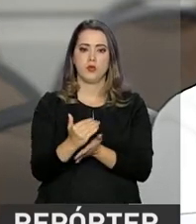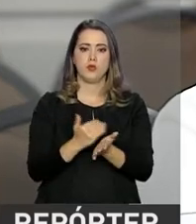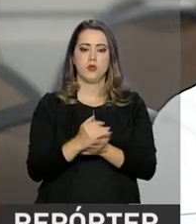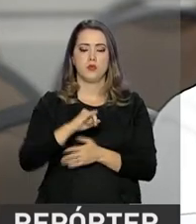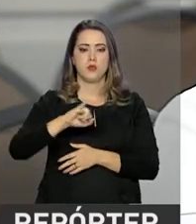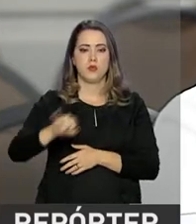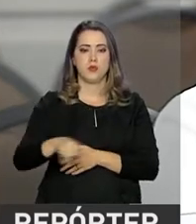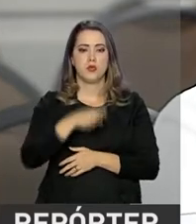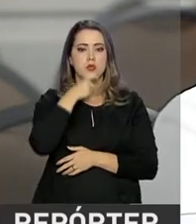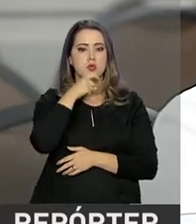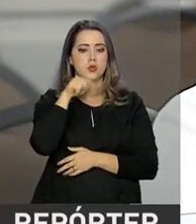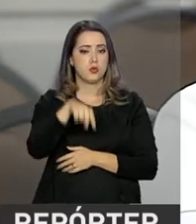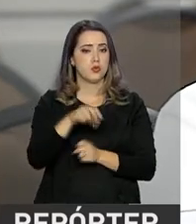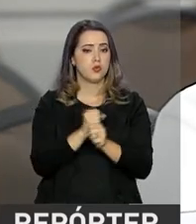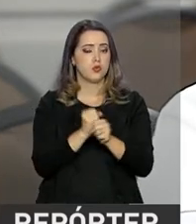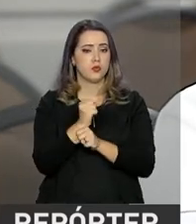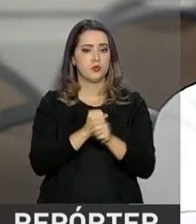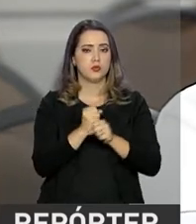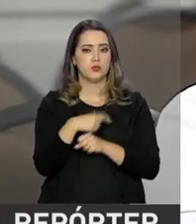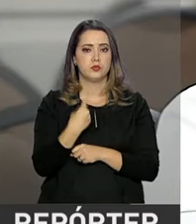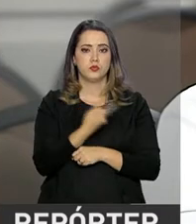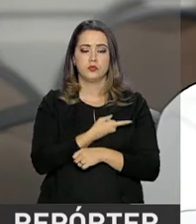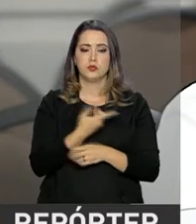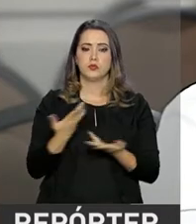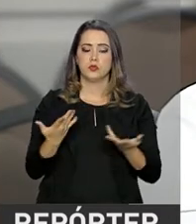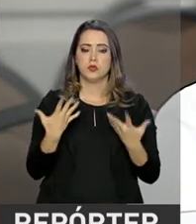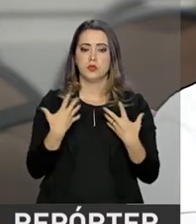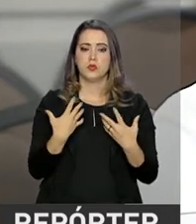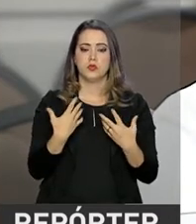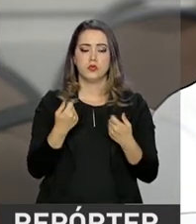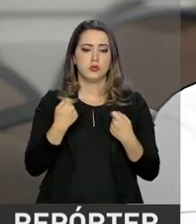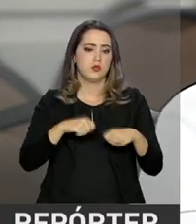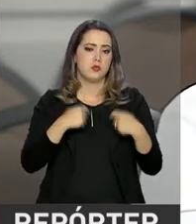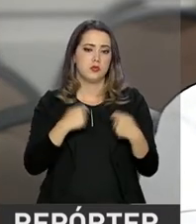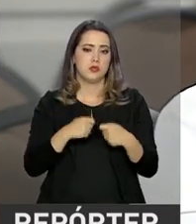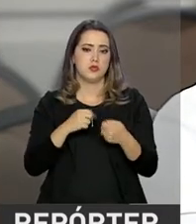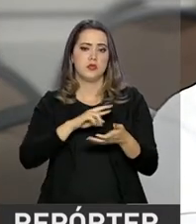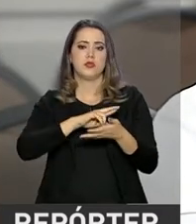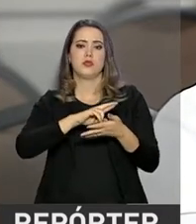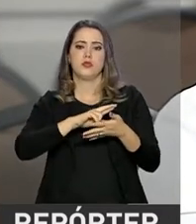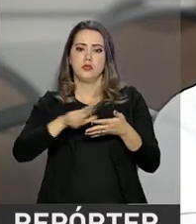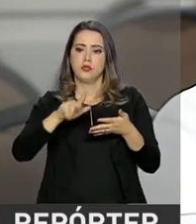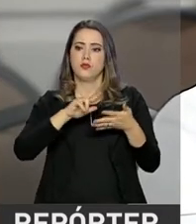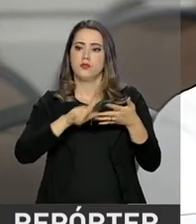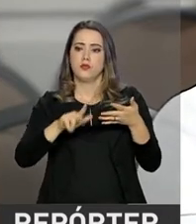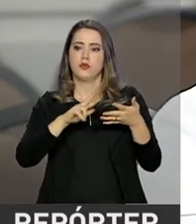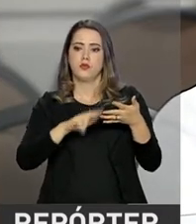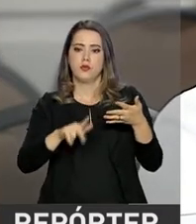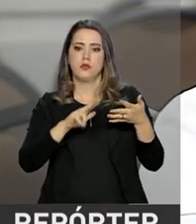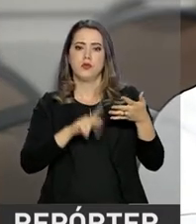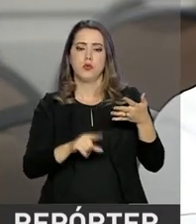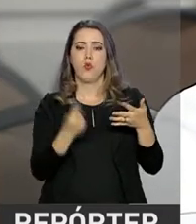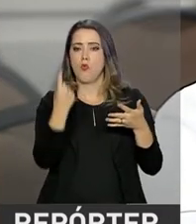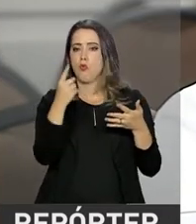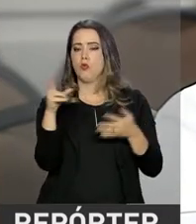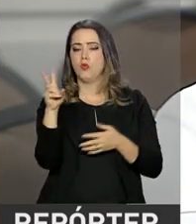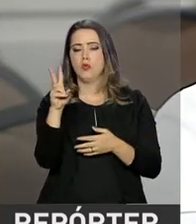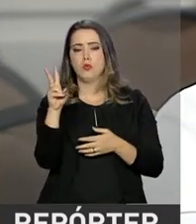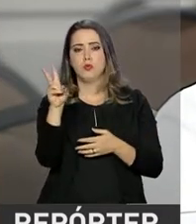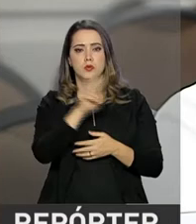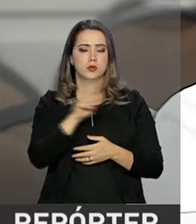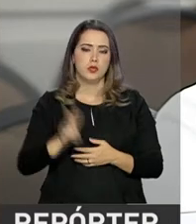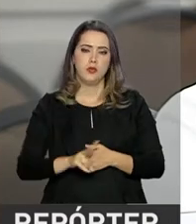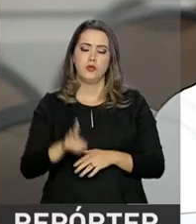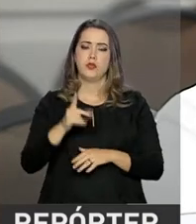de julho deste ano 2018 mas vamos deixar de ter que informa a rae e itacajá editores tudo vai fazendo e social para